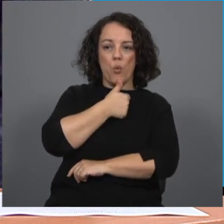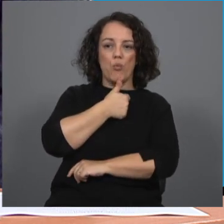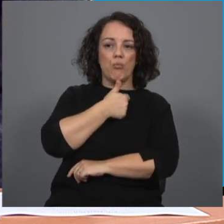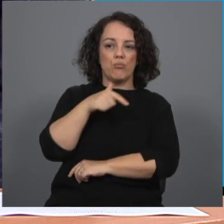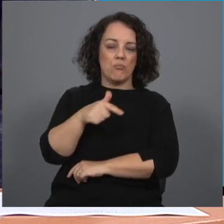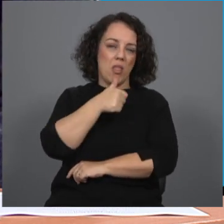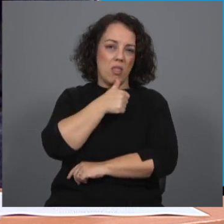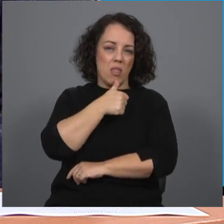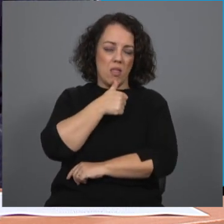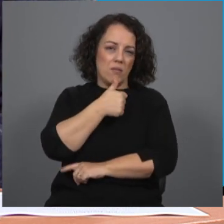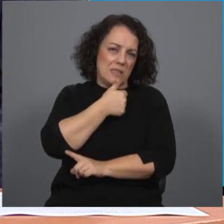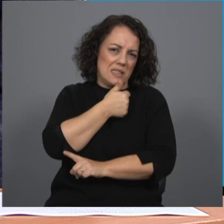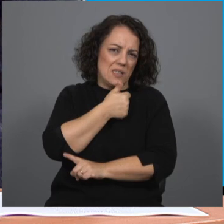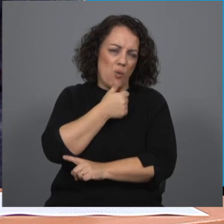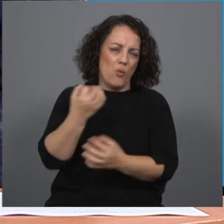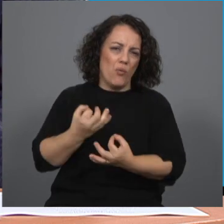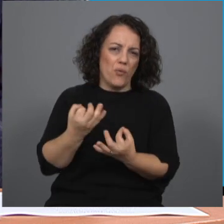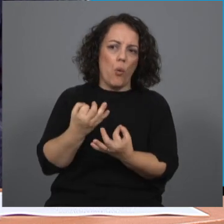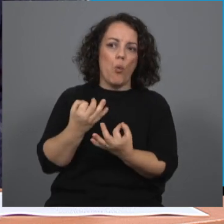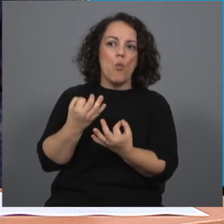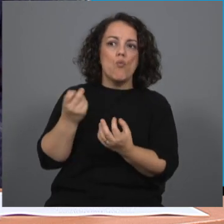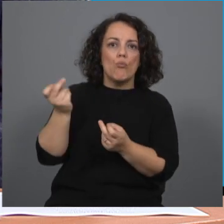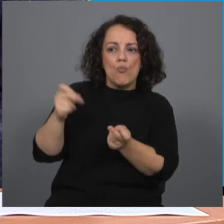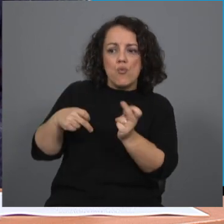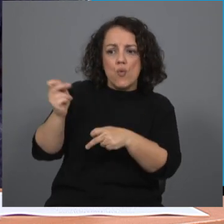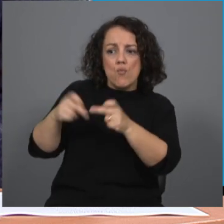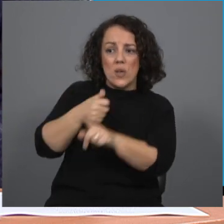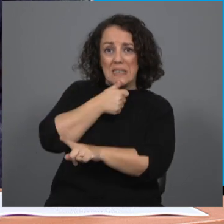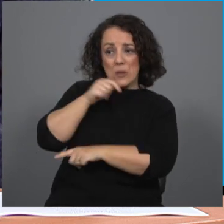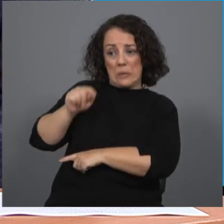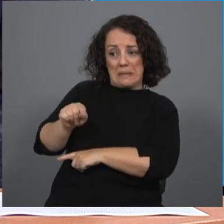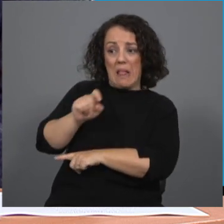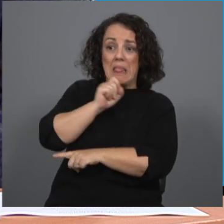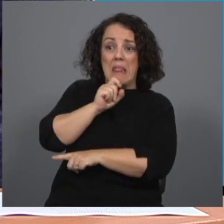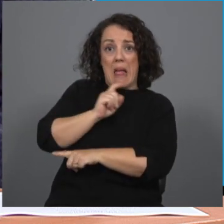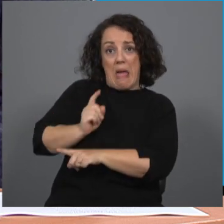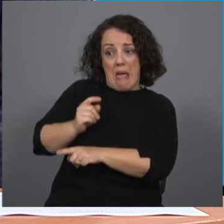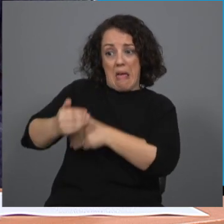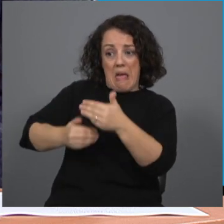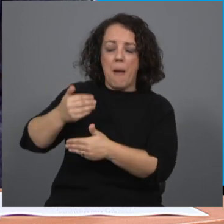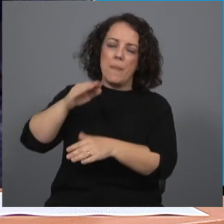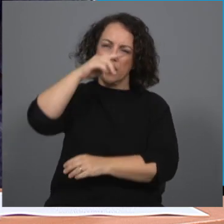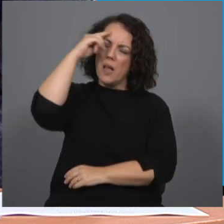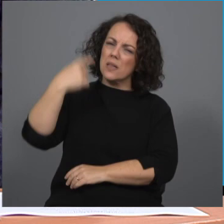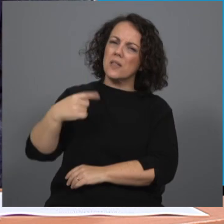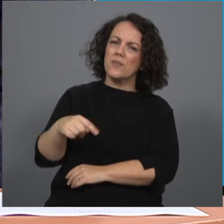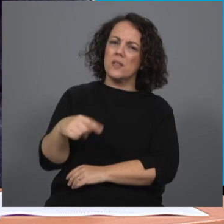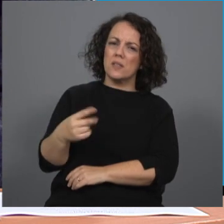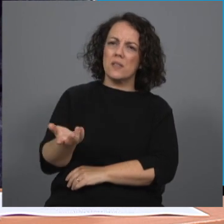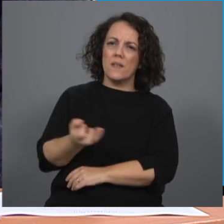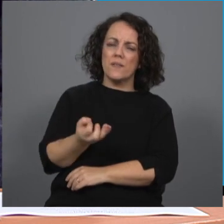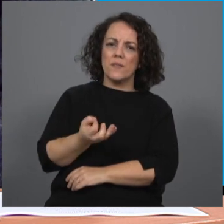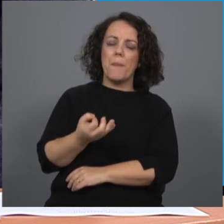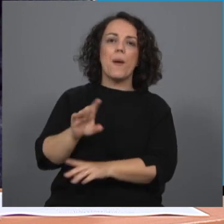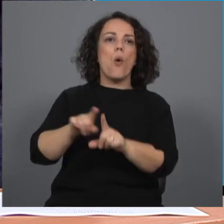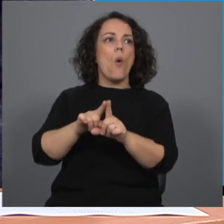sido aquelas que têm sido possíveis, e é muito difícil decidir nesta circunstância. Sobretudo decidir